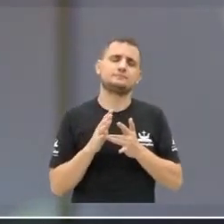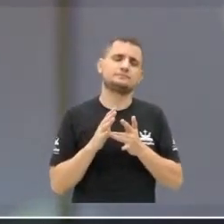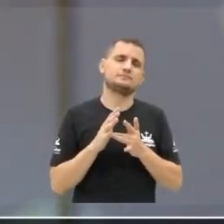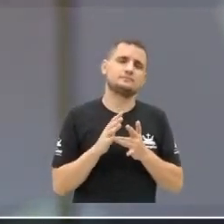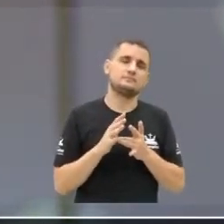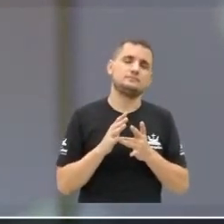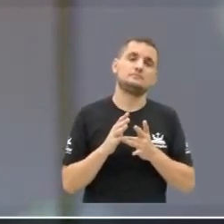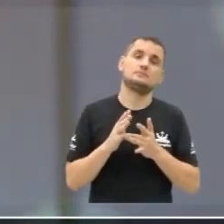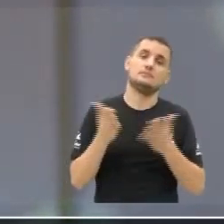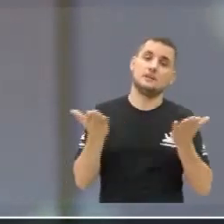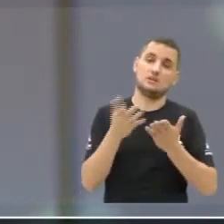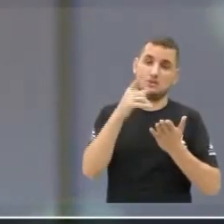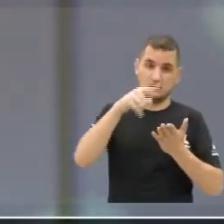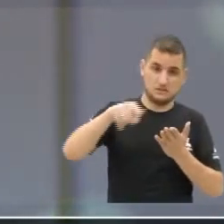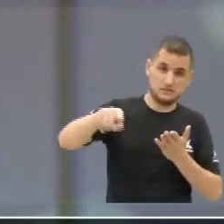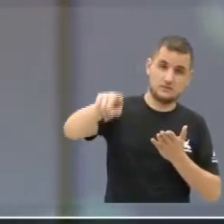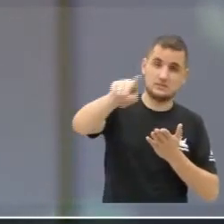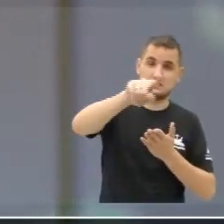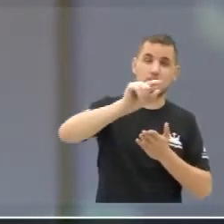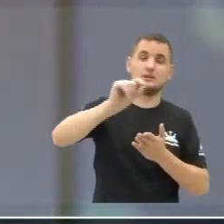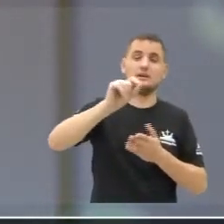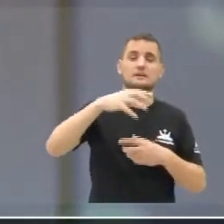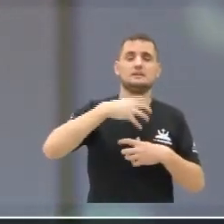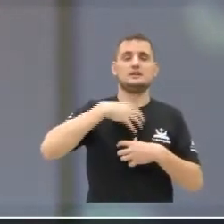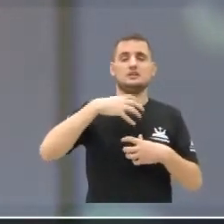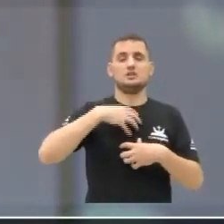uma nova força dentro do seu coração.